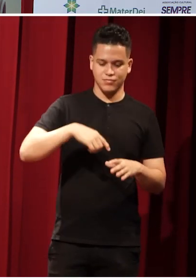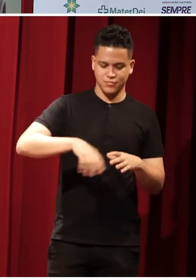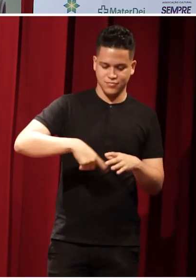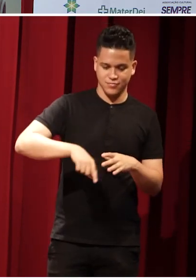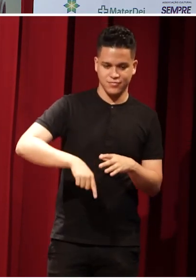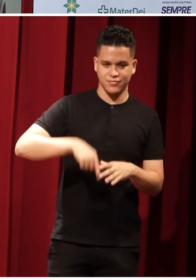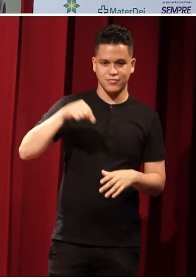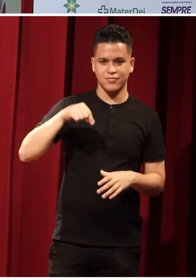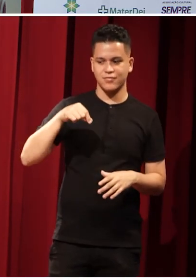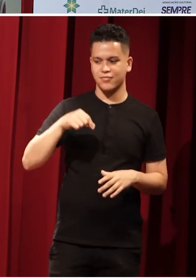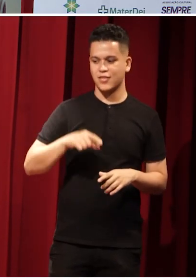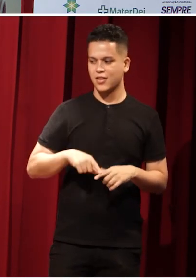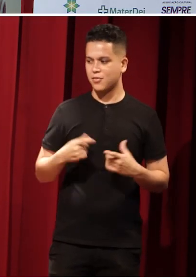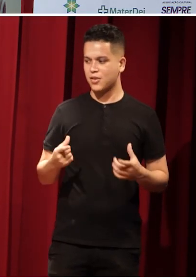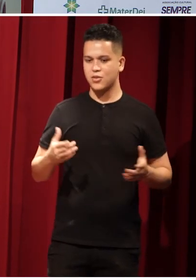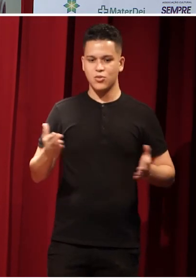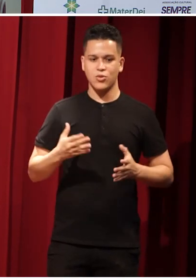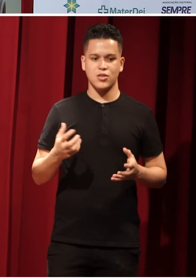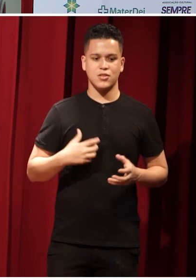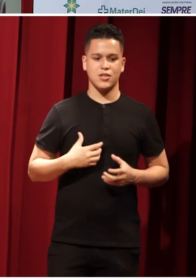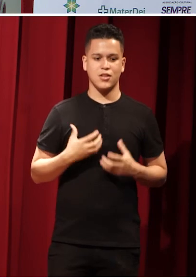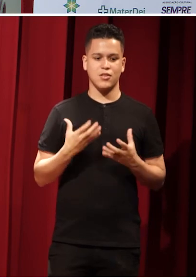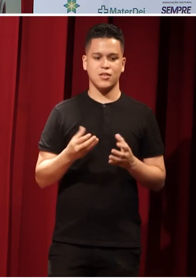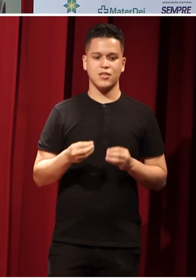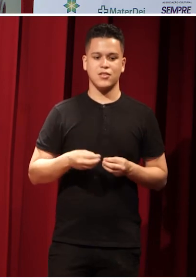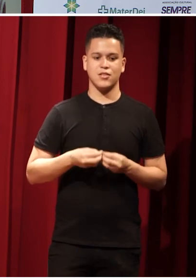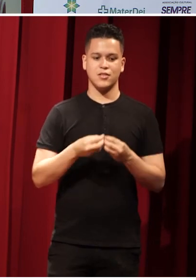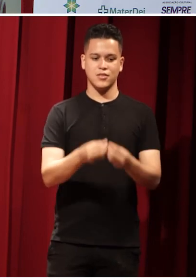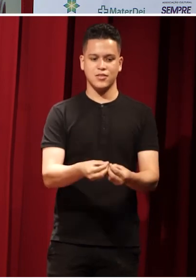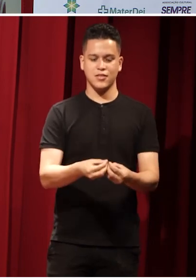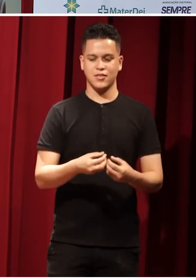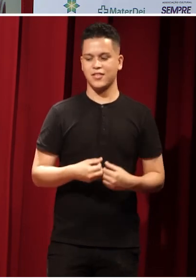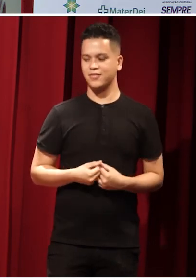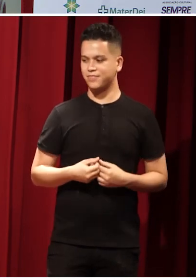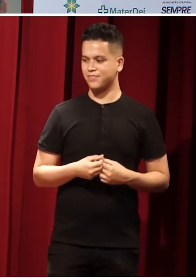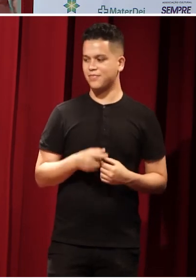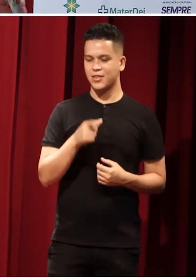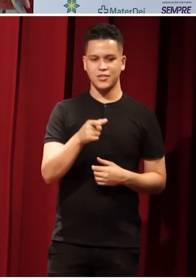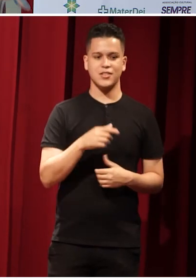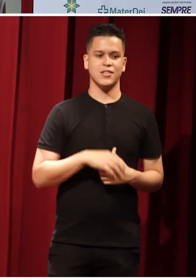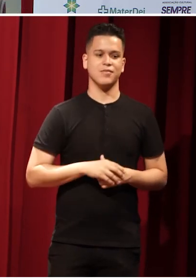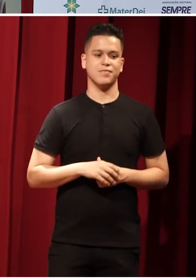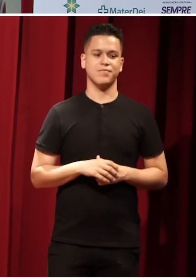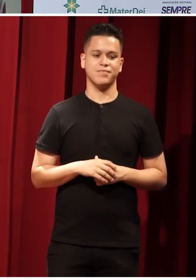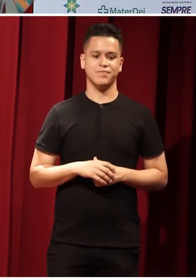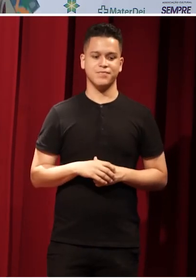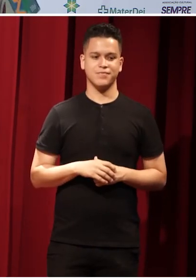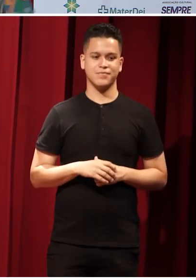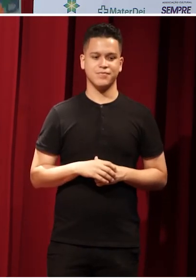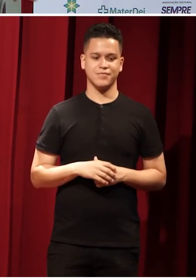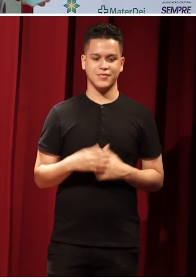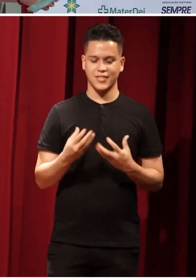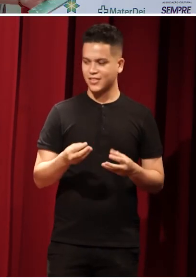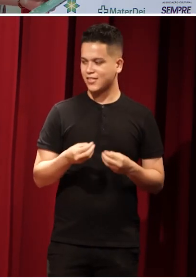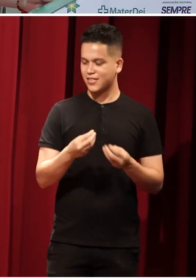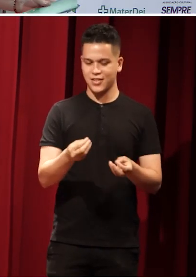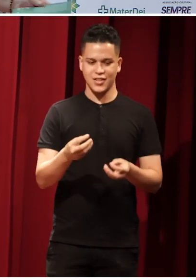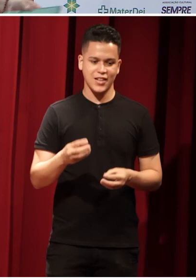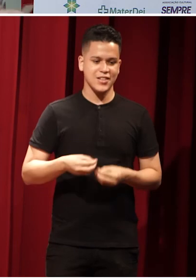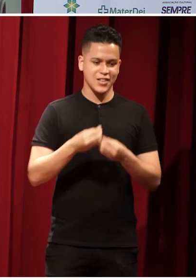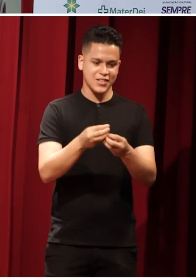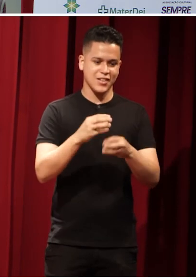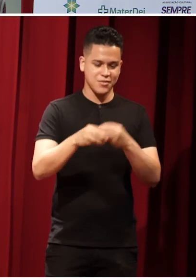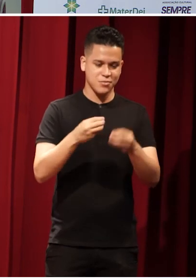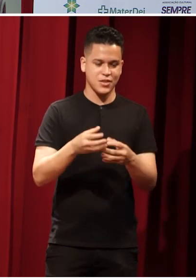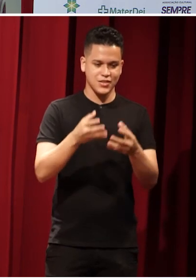para os autógrafos, mas antes, normalmente eu sorteio o livro que está aqui sempre. Mas hoje eu queria te dar, que você é a primeira pessoa que vem